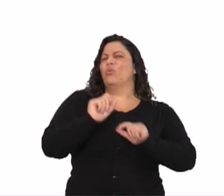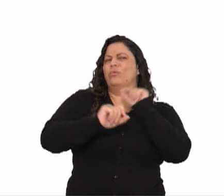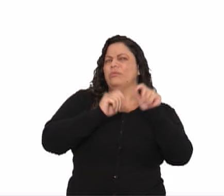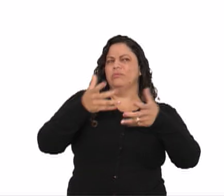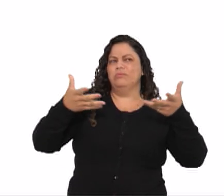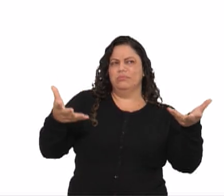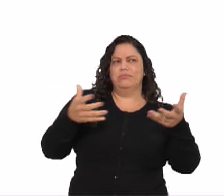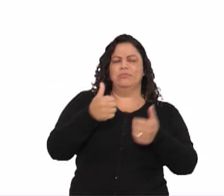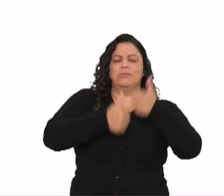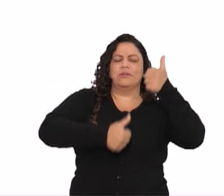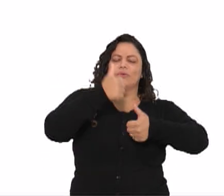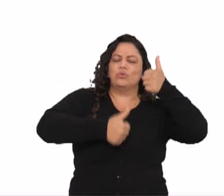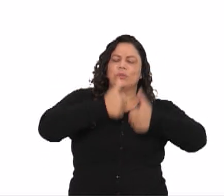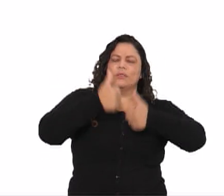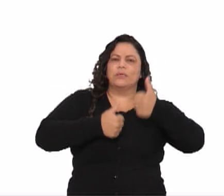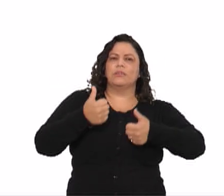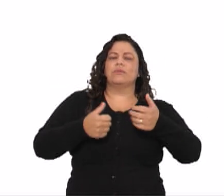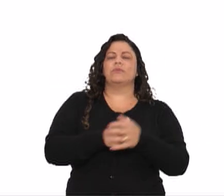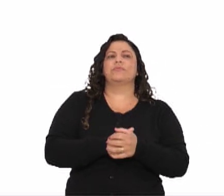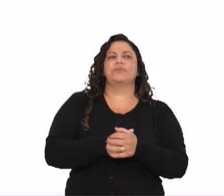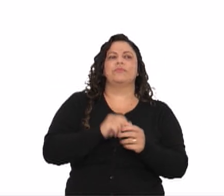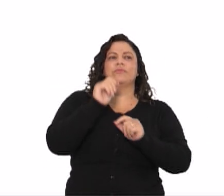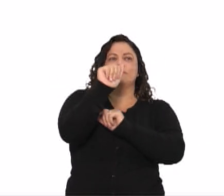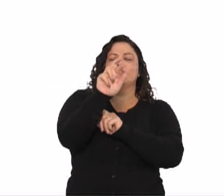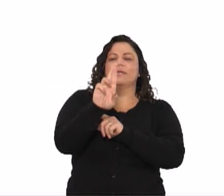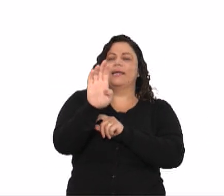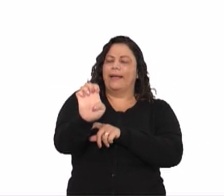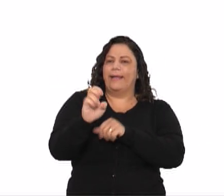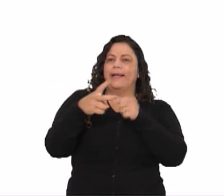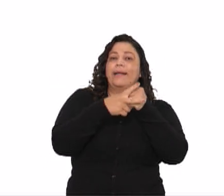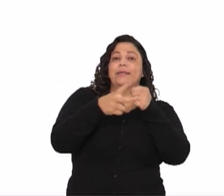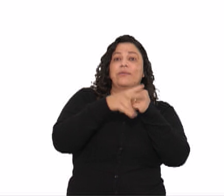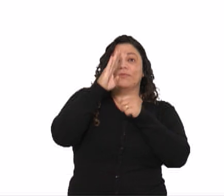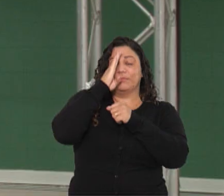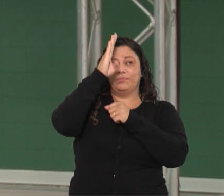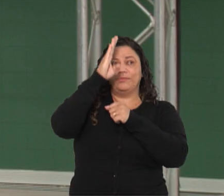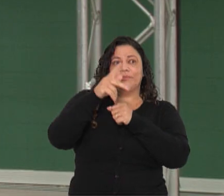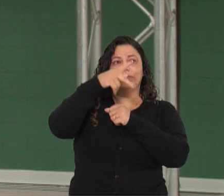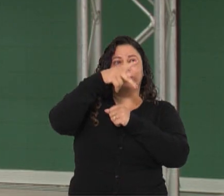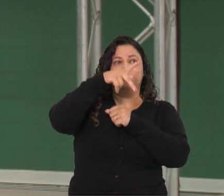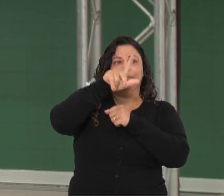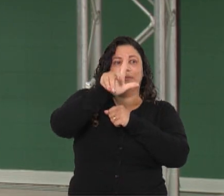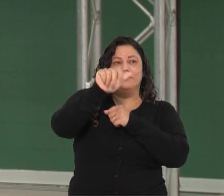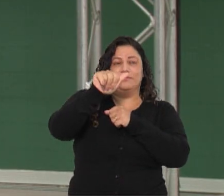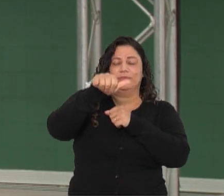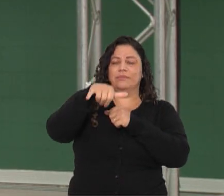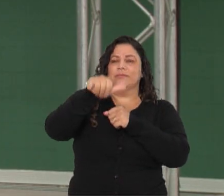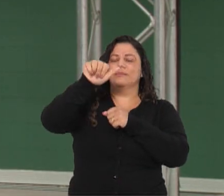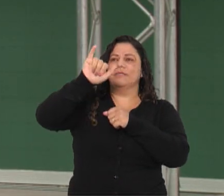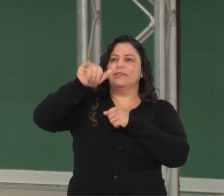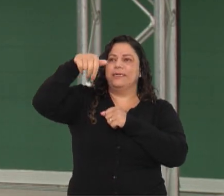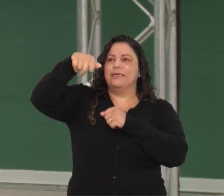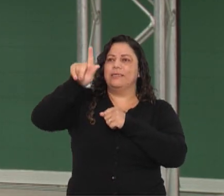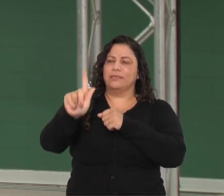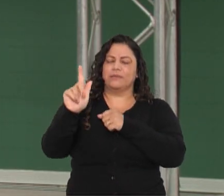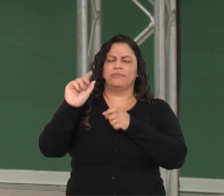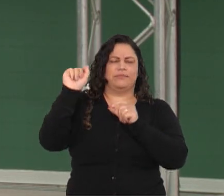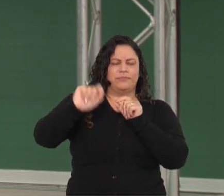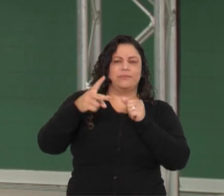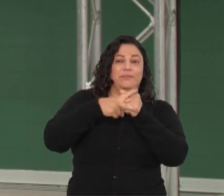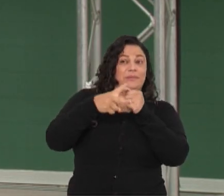ficou aqui, ó? Temos o verbo play, que é o verbo principal dessa oração, e antes dele a gente tem o verbo to be, que ficou o are, do